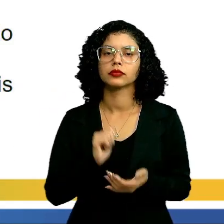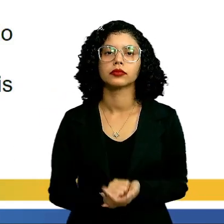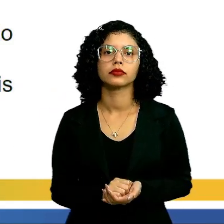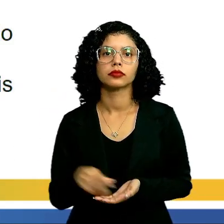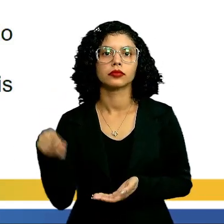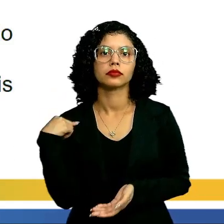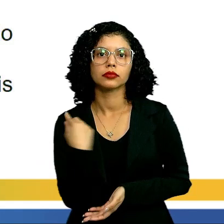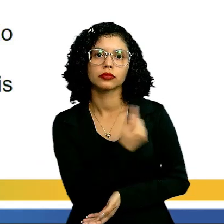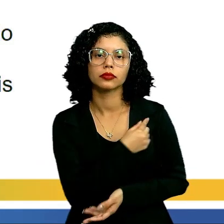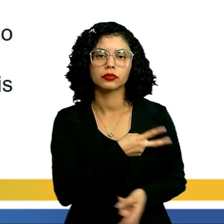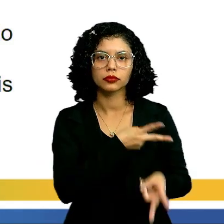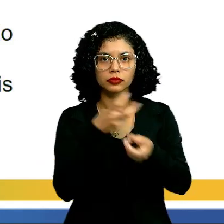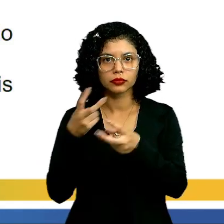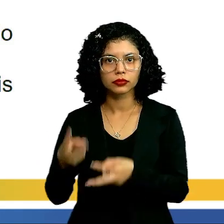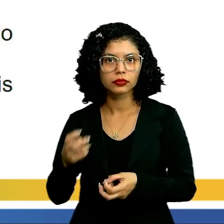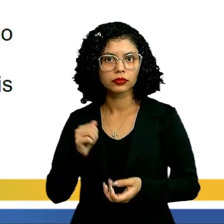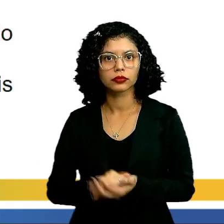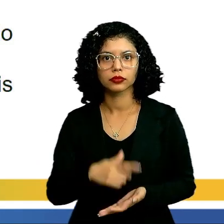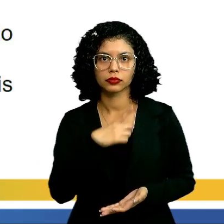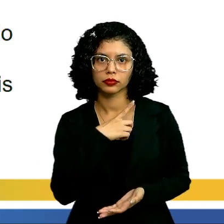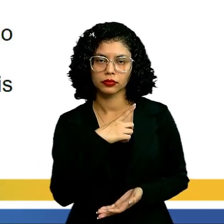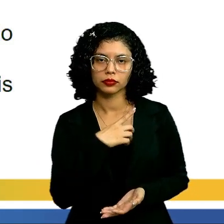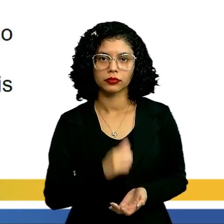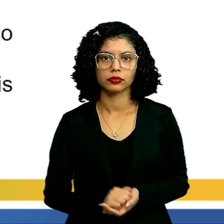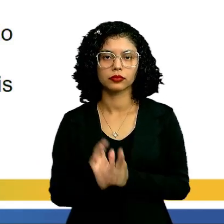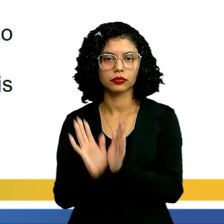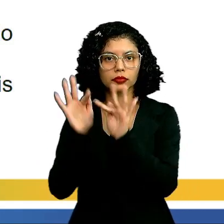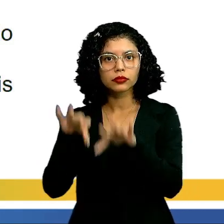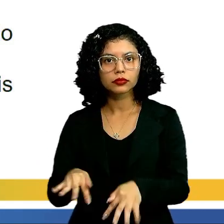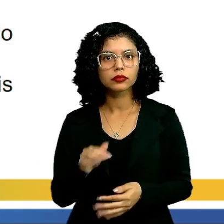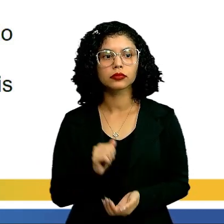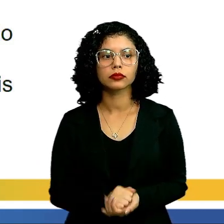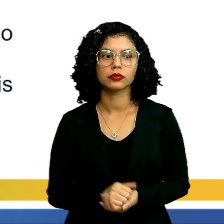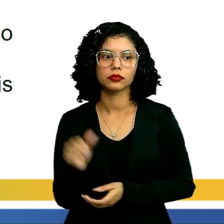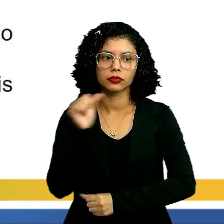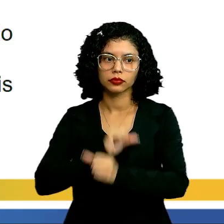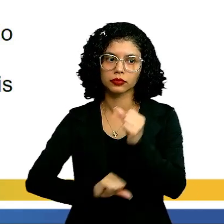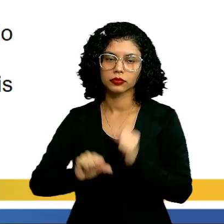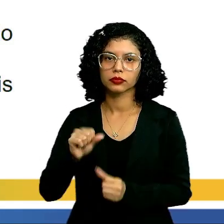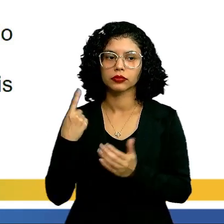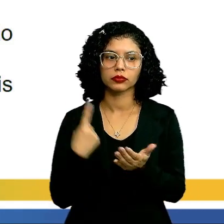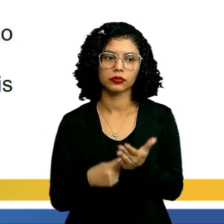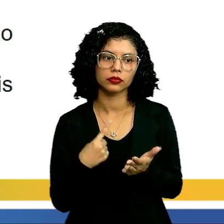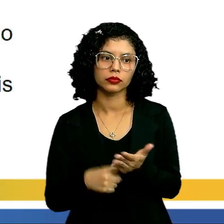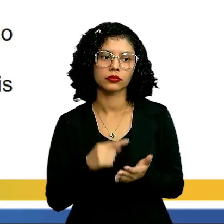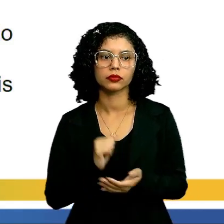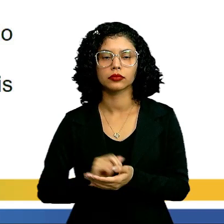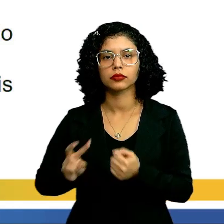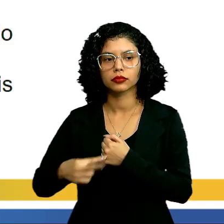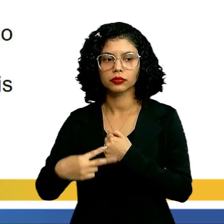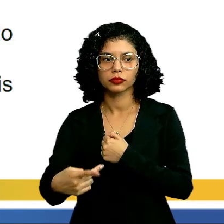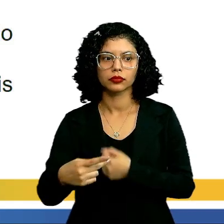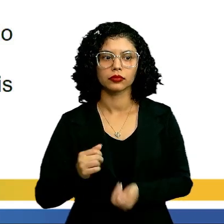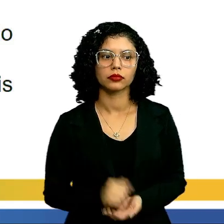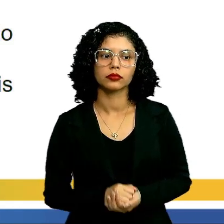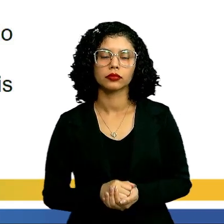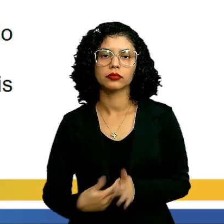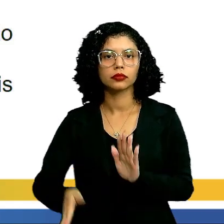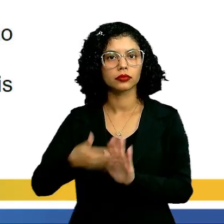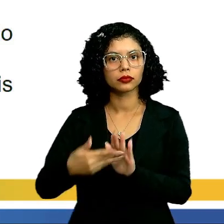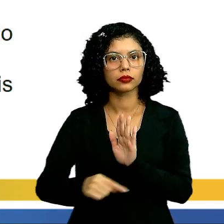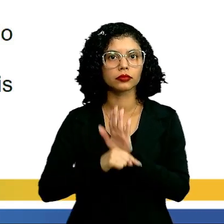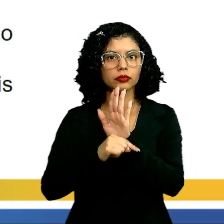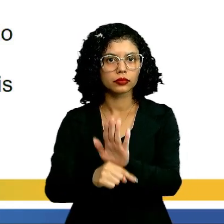nós iremos observar se ela tem uma finalidade, se ela tem uma oposição, se ela tem uma condição, uma consequência ou